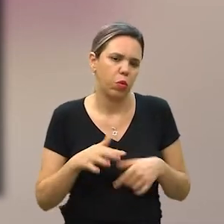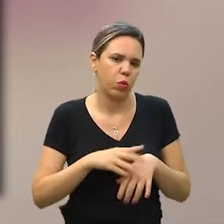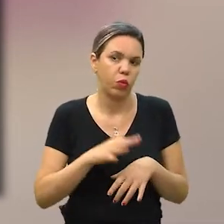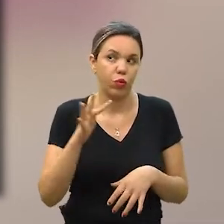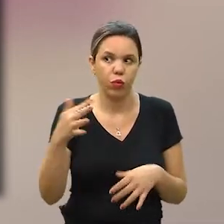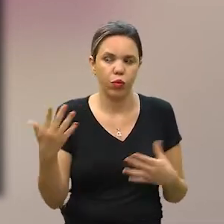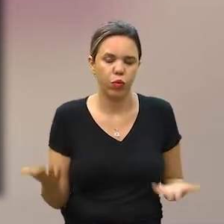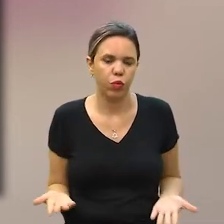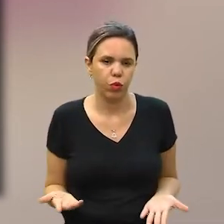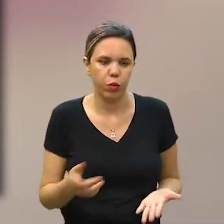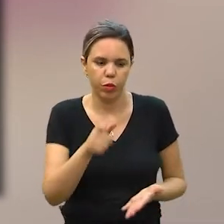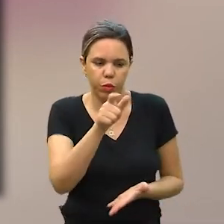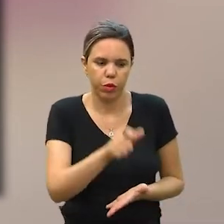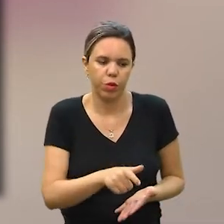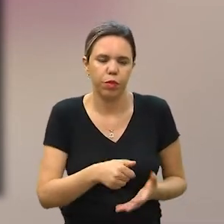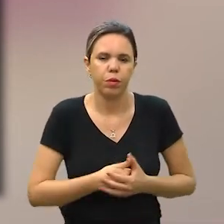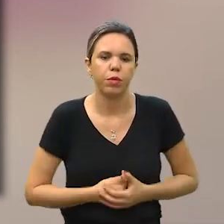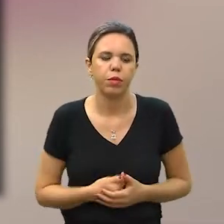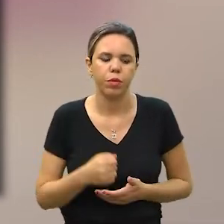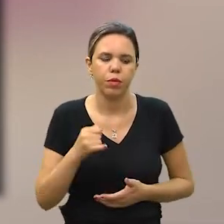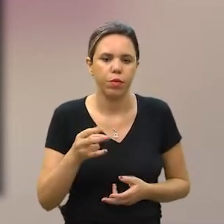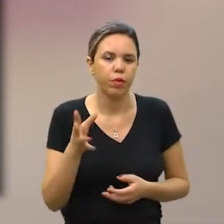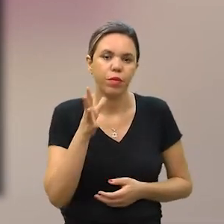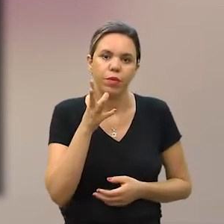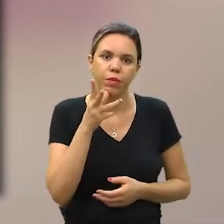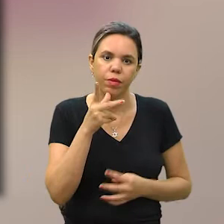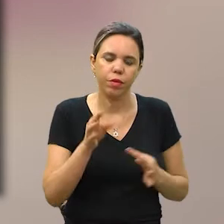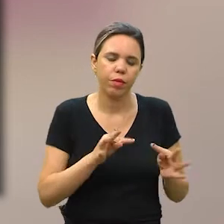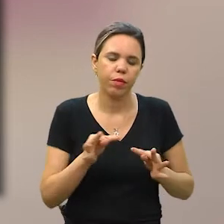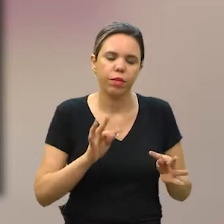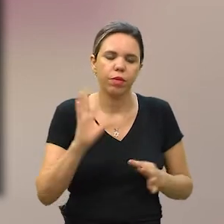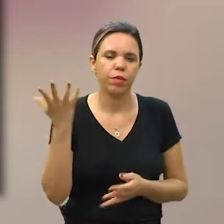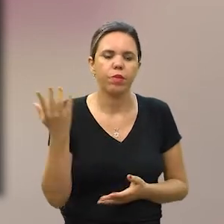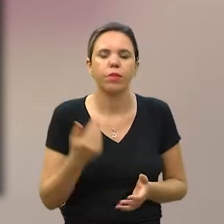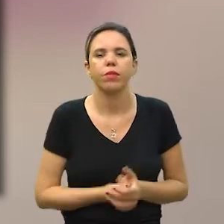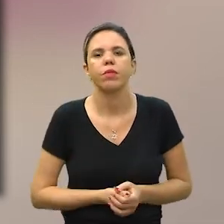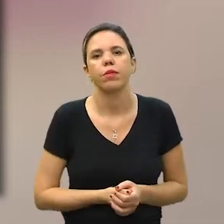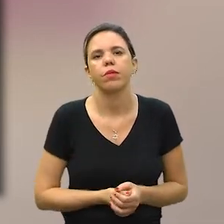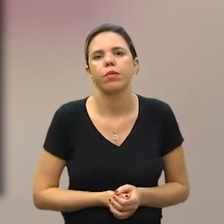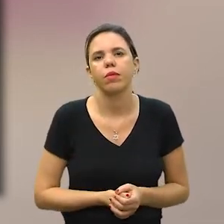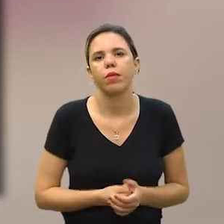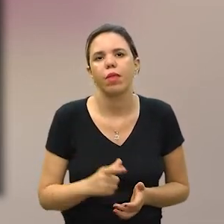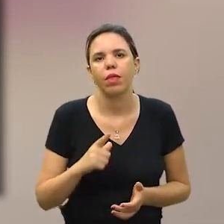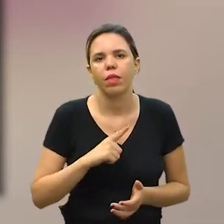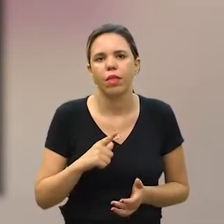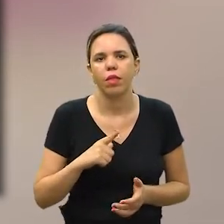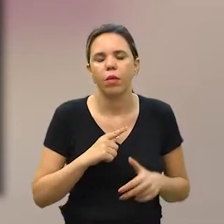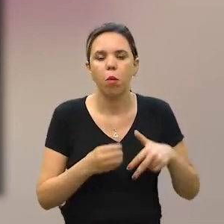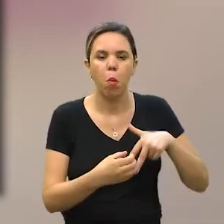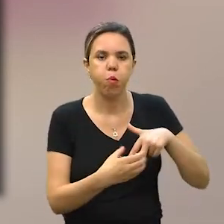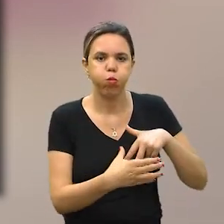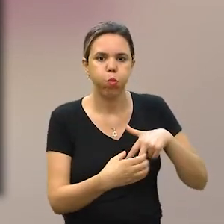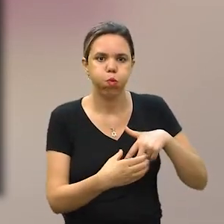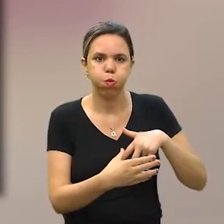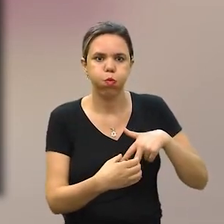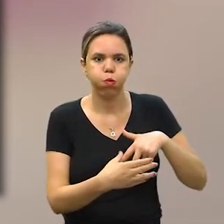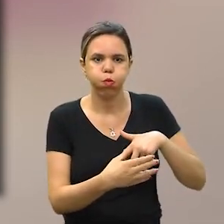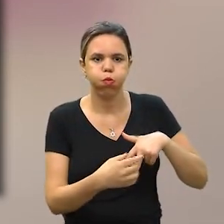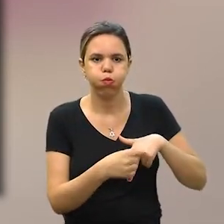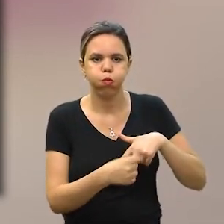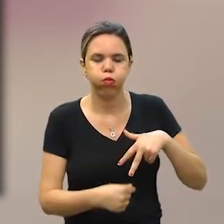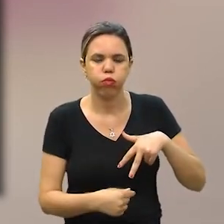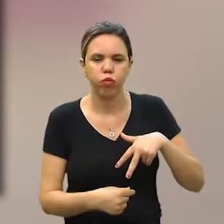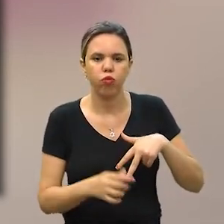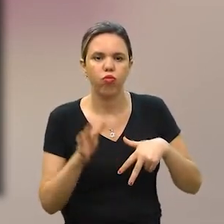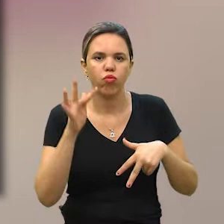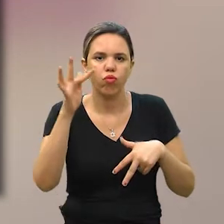sequela futura para essa paciente, se você demorar para tratar, o que acontece? Vai haver uma dilatação dessas veias da